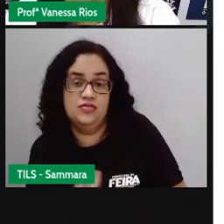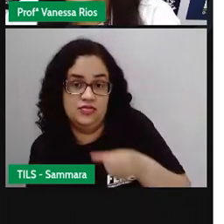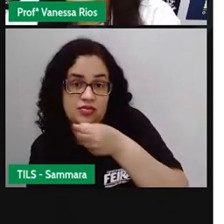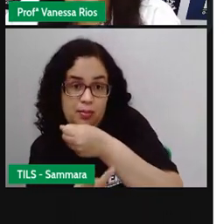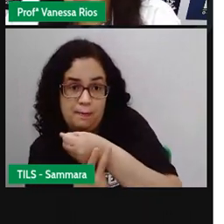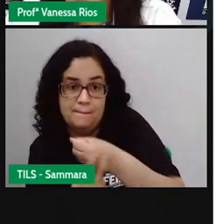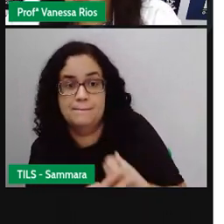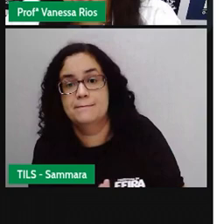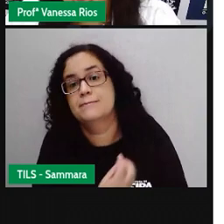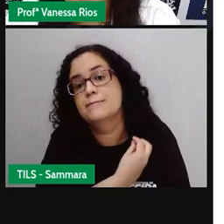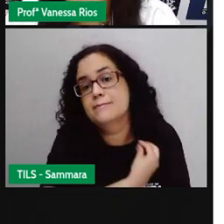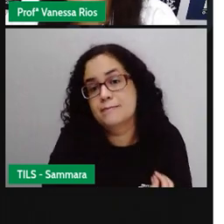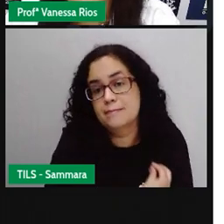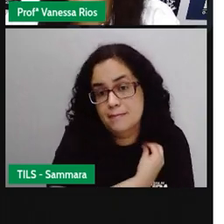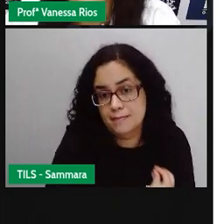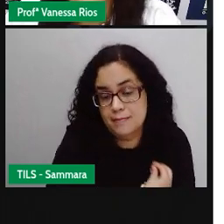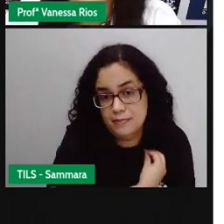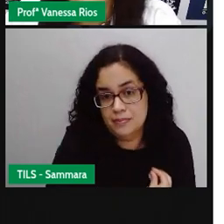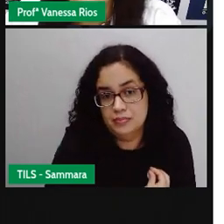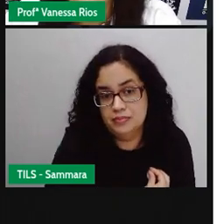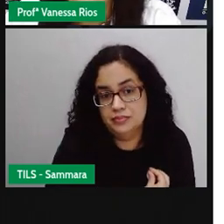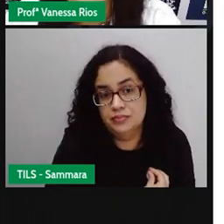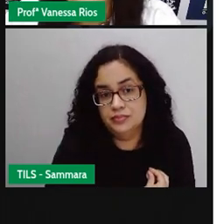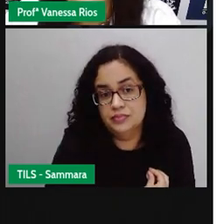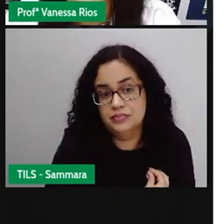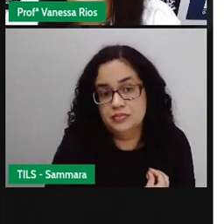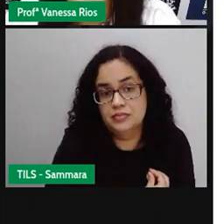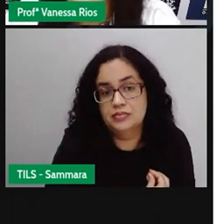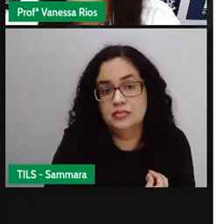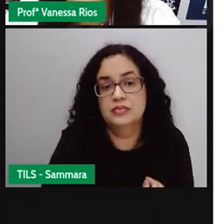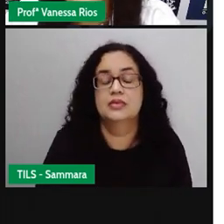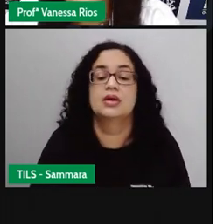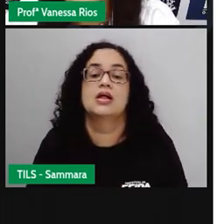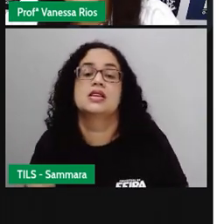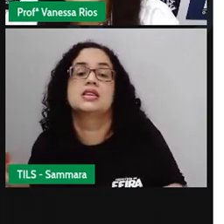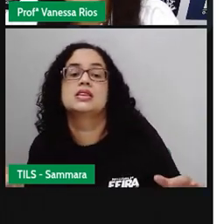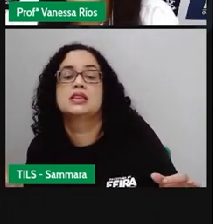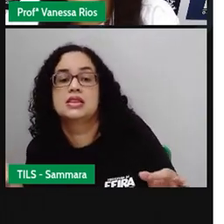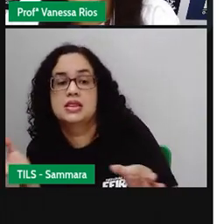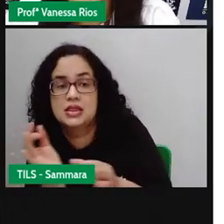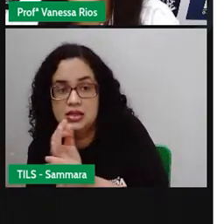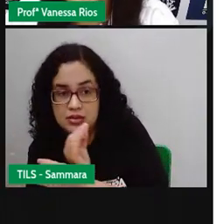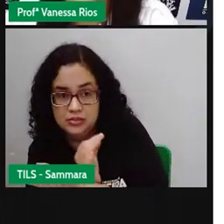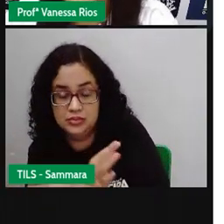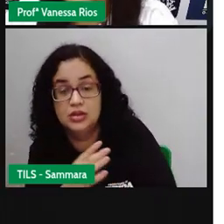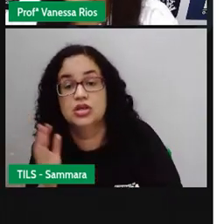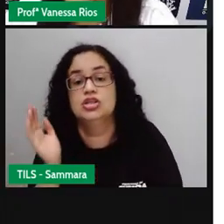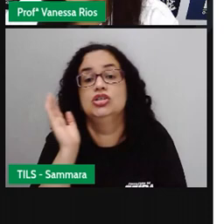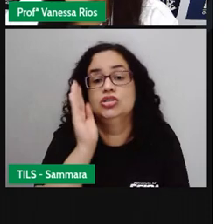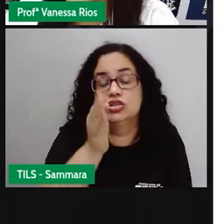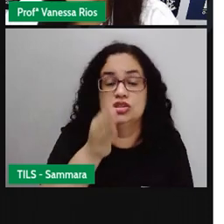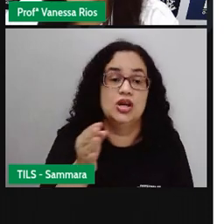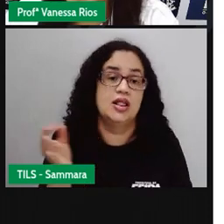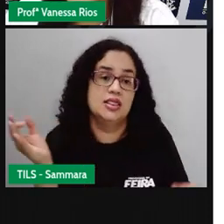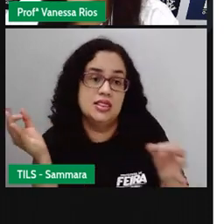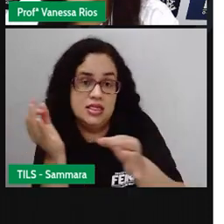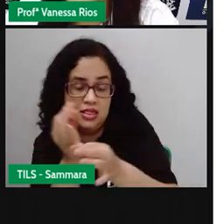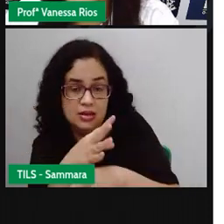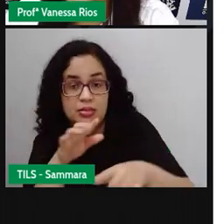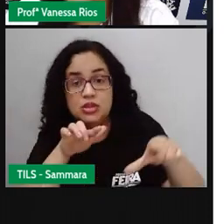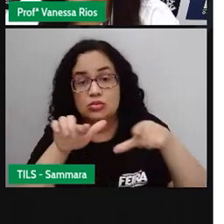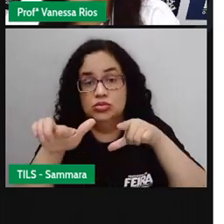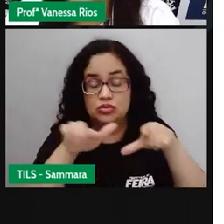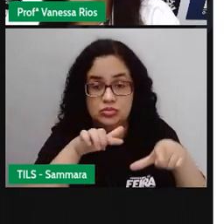presente e agora vem terminamos ó nós já terminamos o trabalho